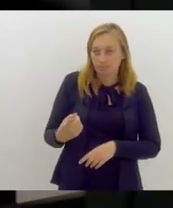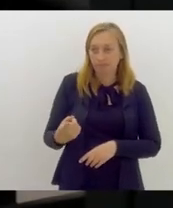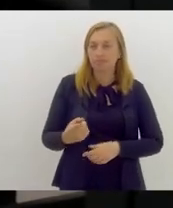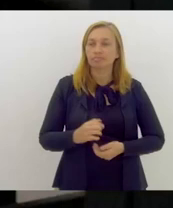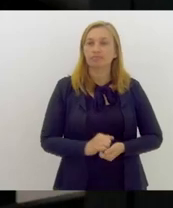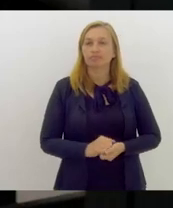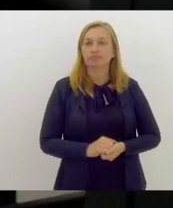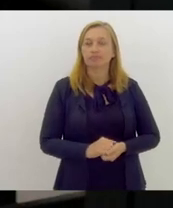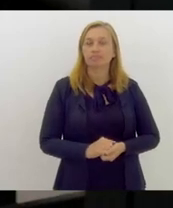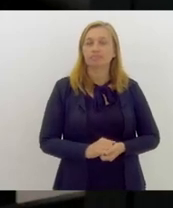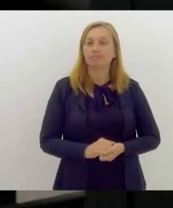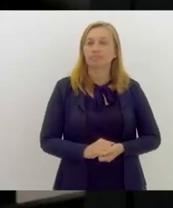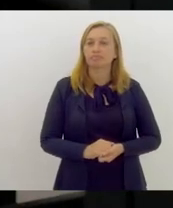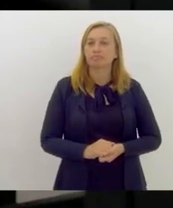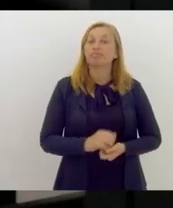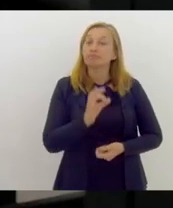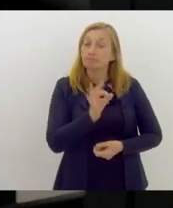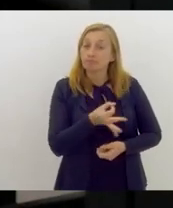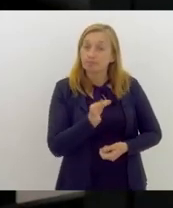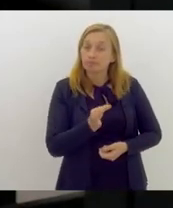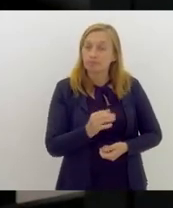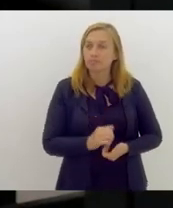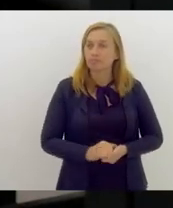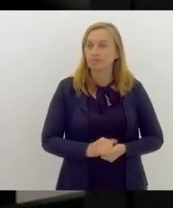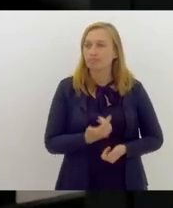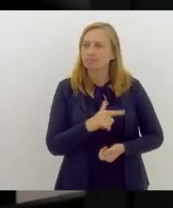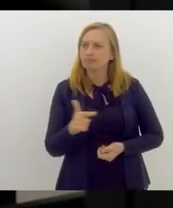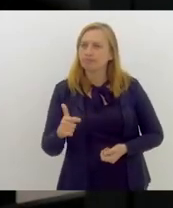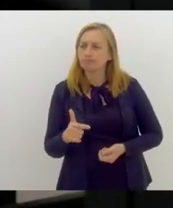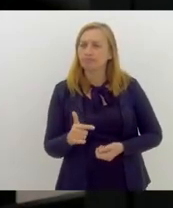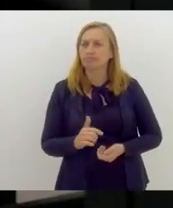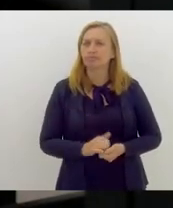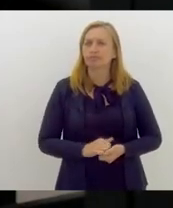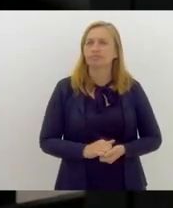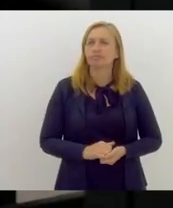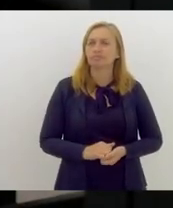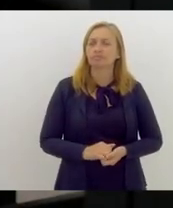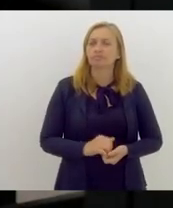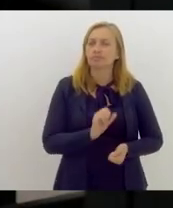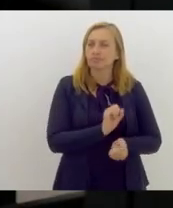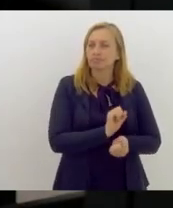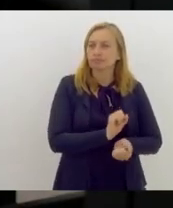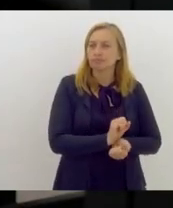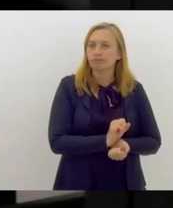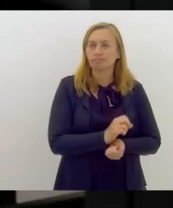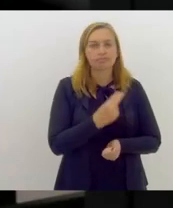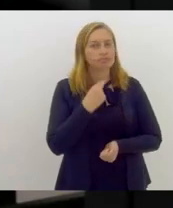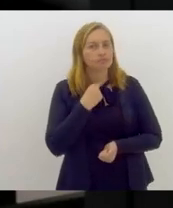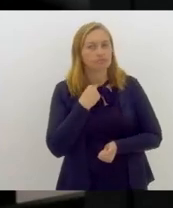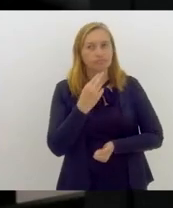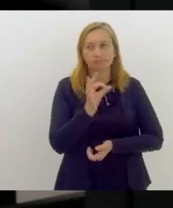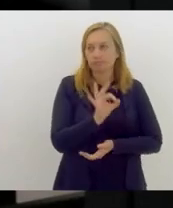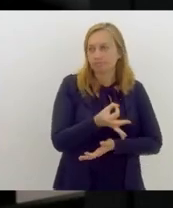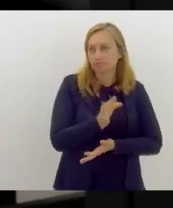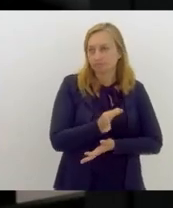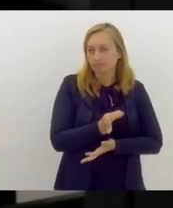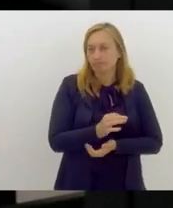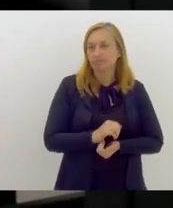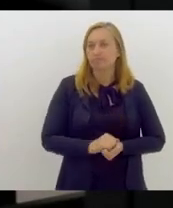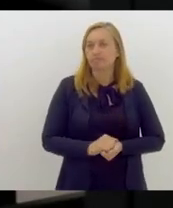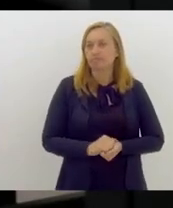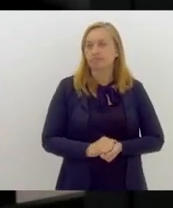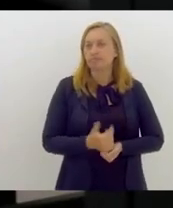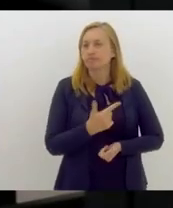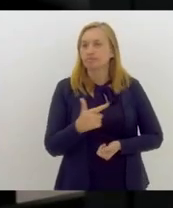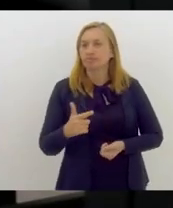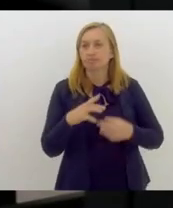não é justamente por não existir aí a rima porque foi dispensado a gente não pode exatamente a gente não tem